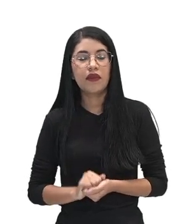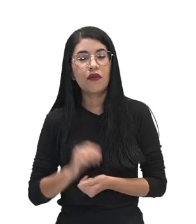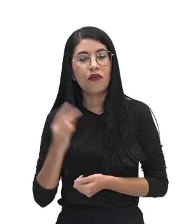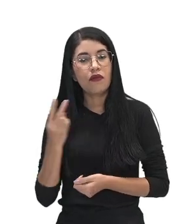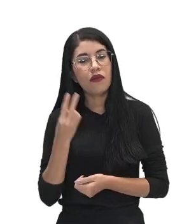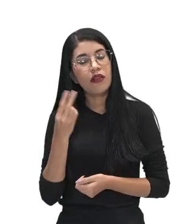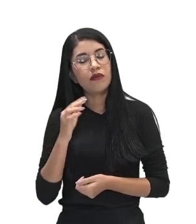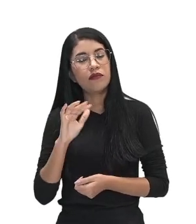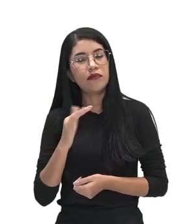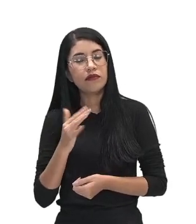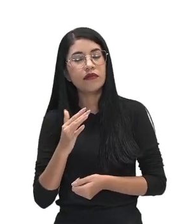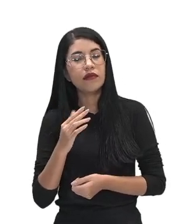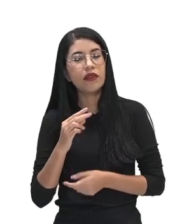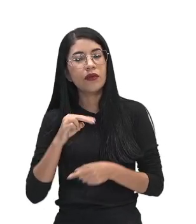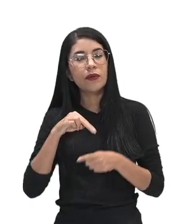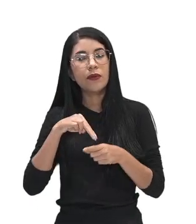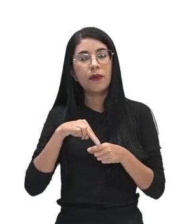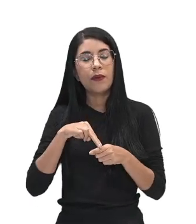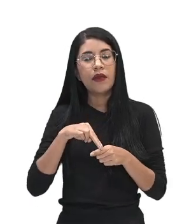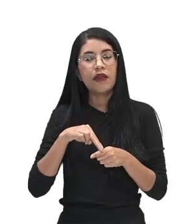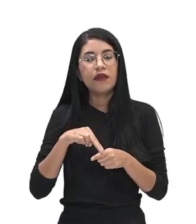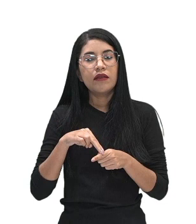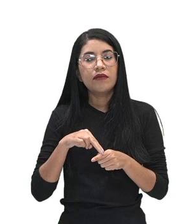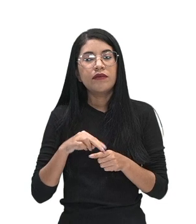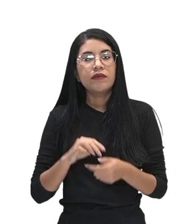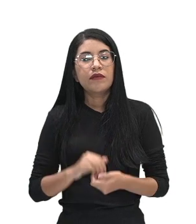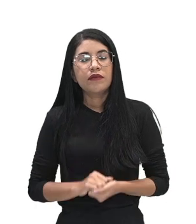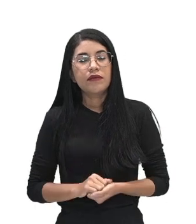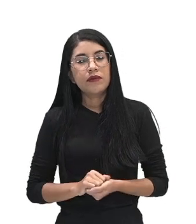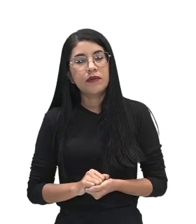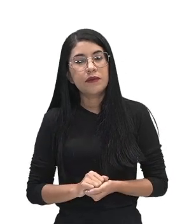O N é aproximadamente